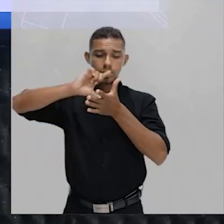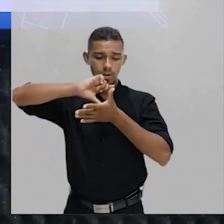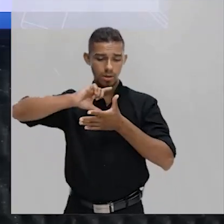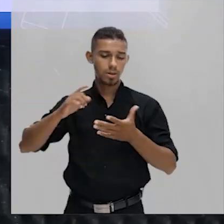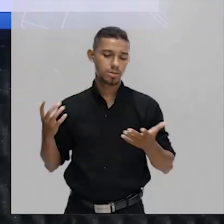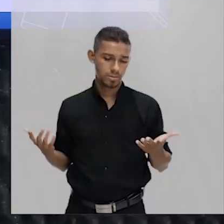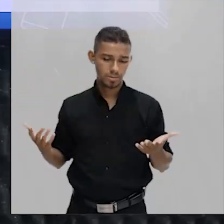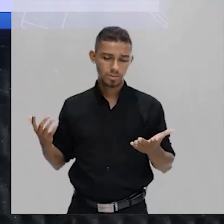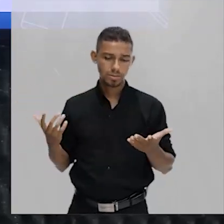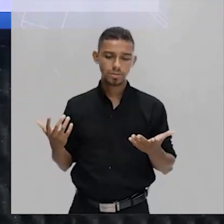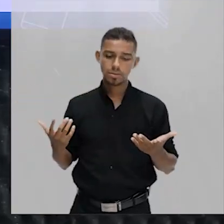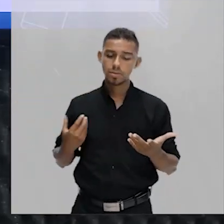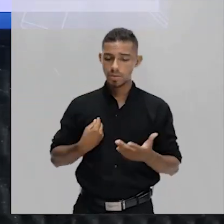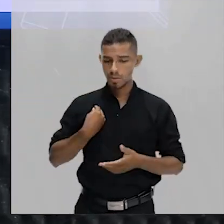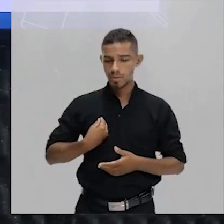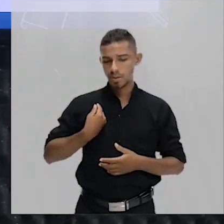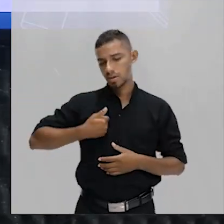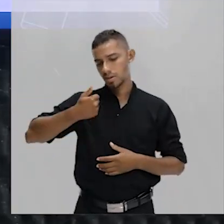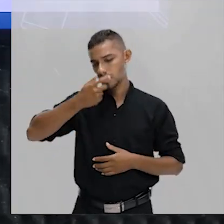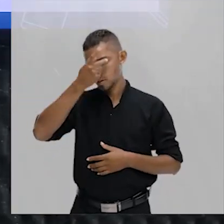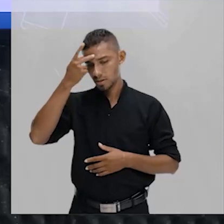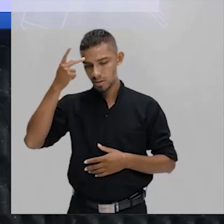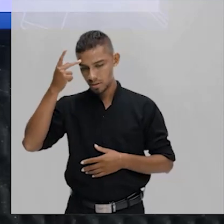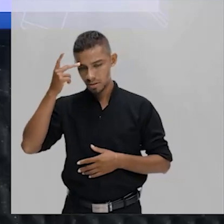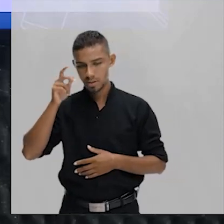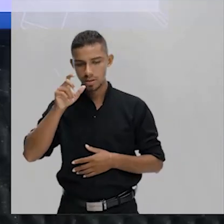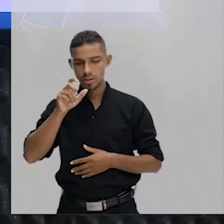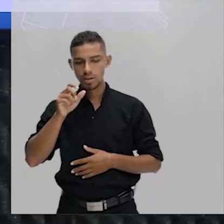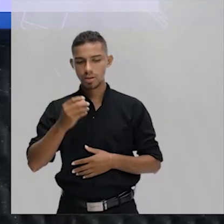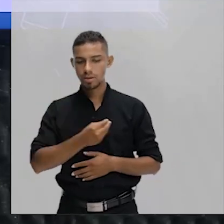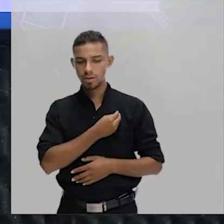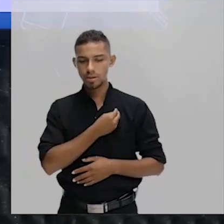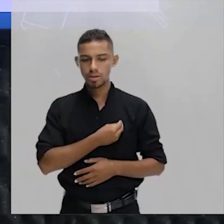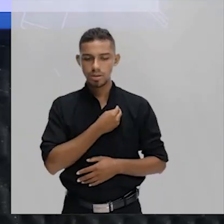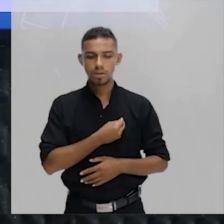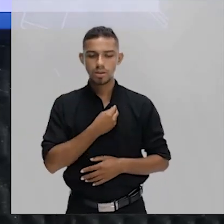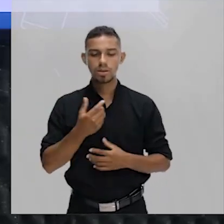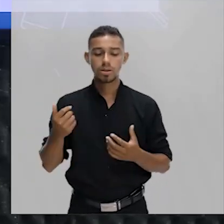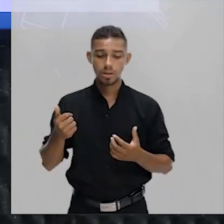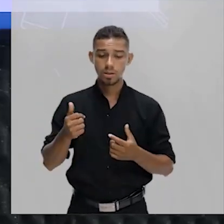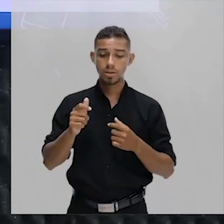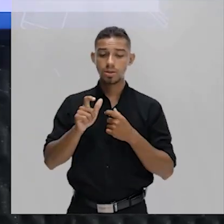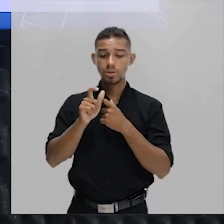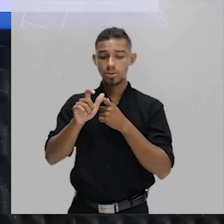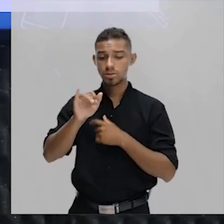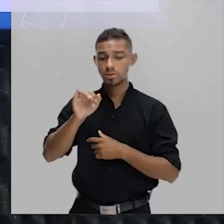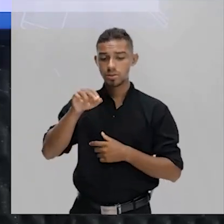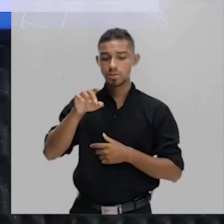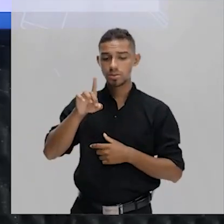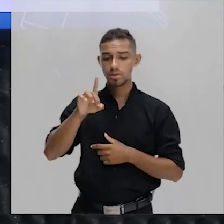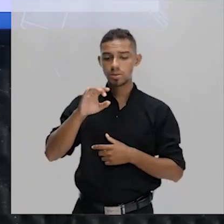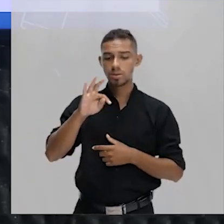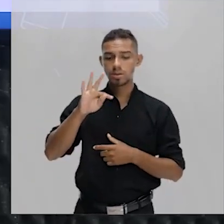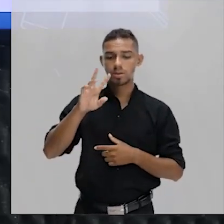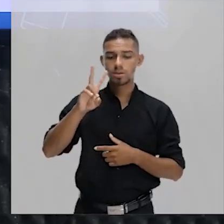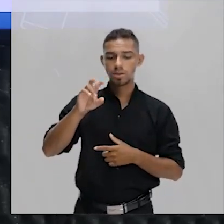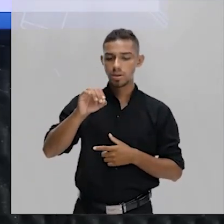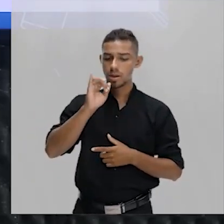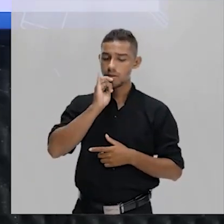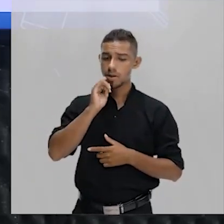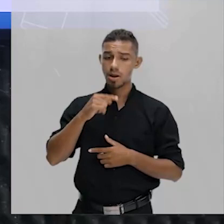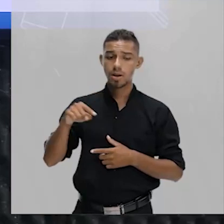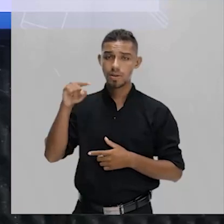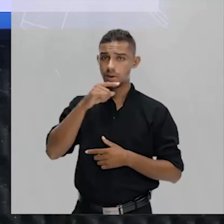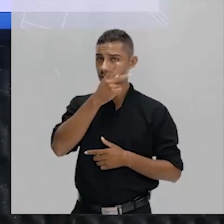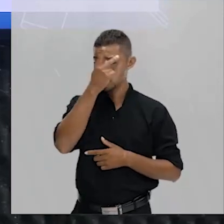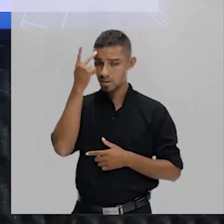tá certo? Só vai existir na primeira pessoa do presente do indicativo. Sempre quando vocês tiverem